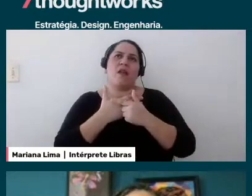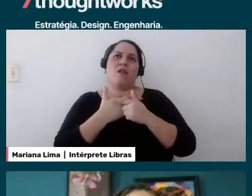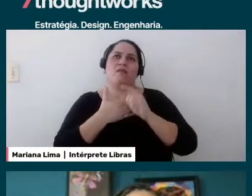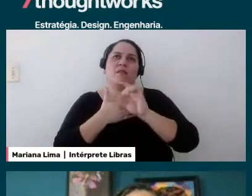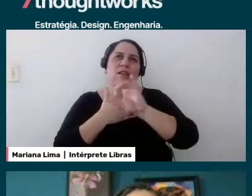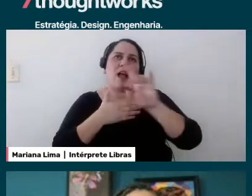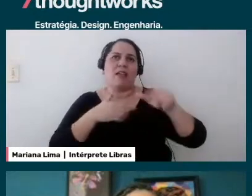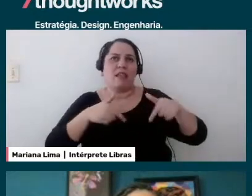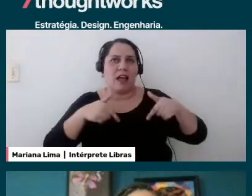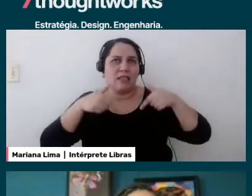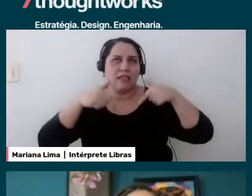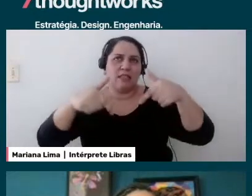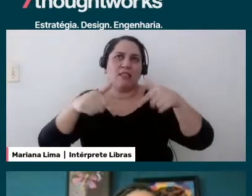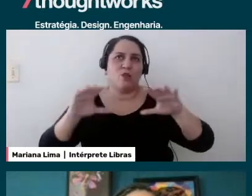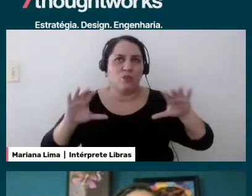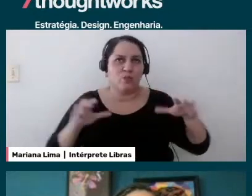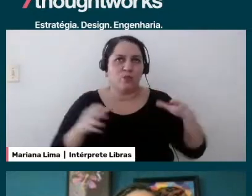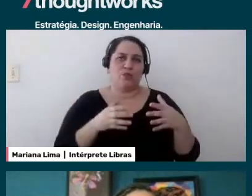dessa jornada.